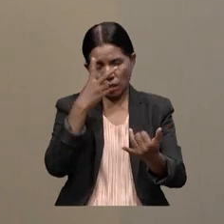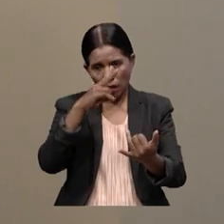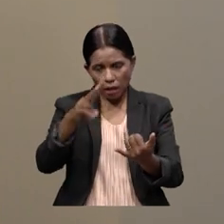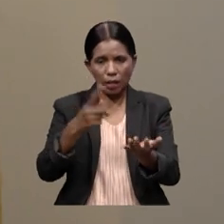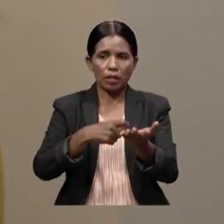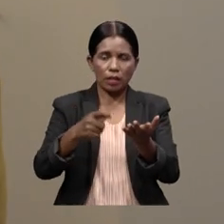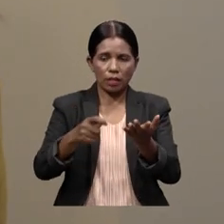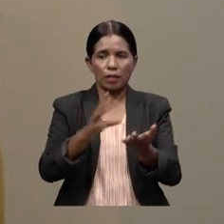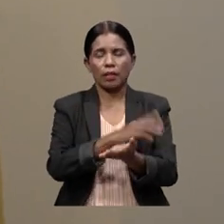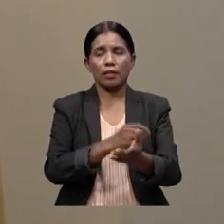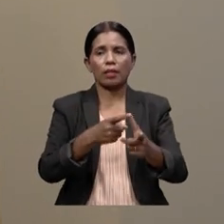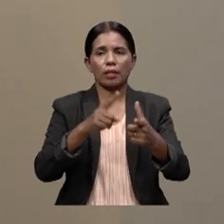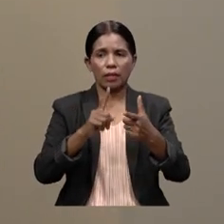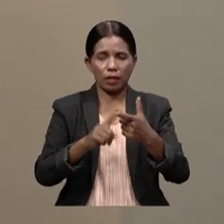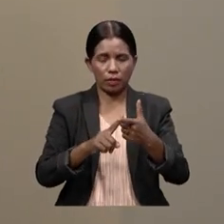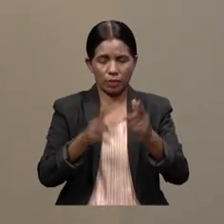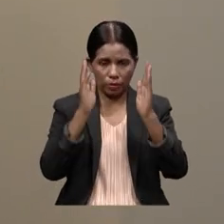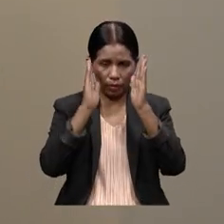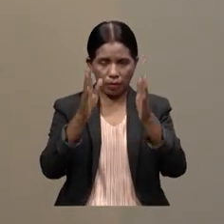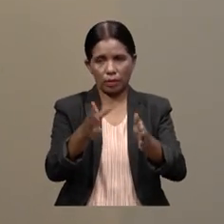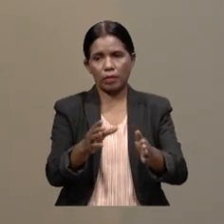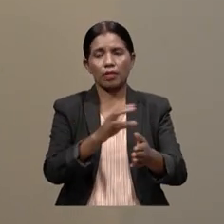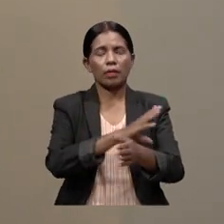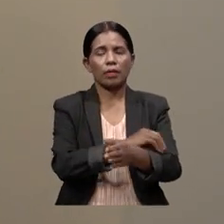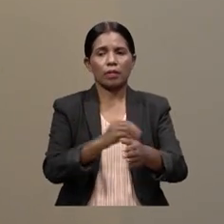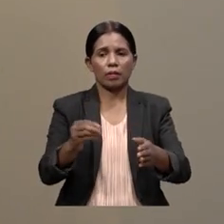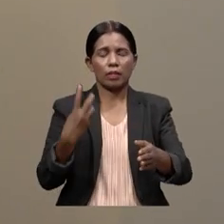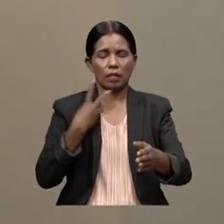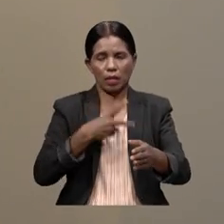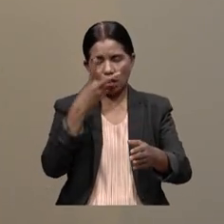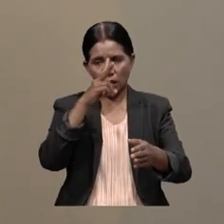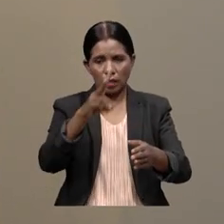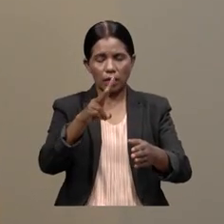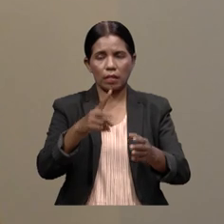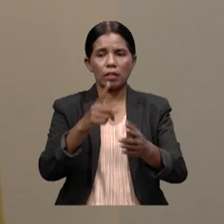técnica daquilo que tem sido feito e de que forma é que nós vamos dar uma